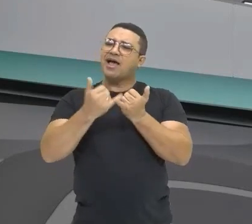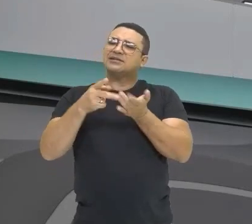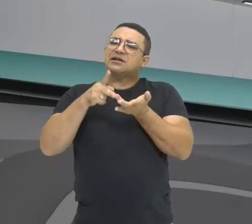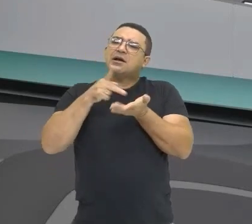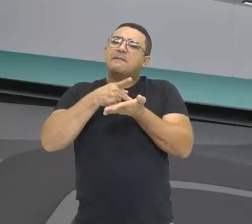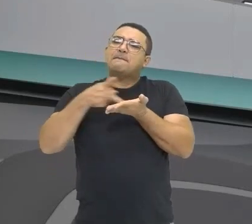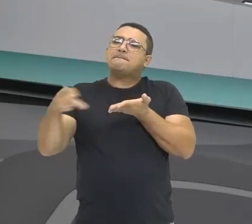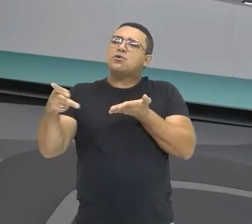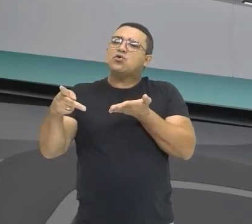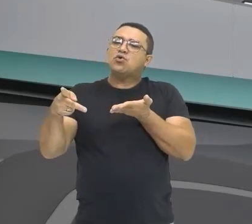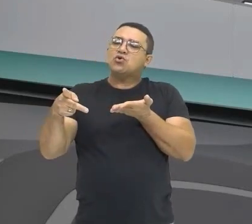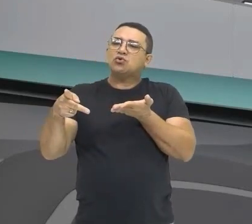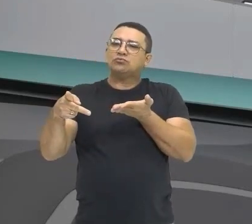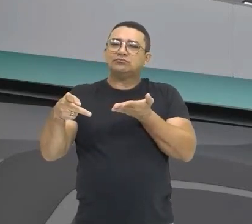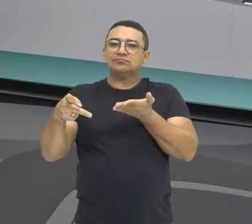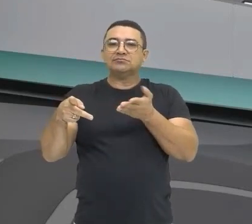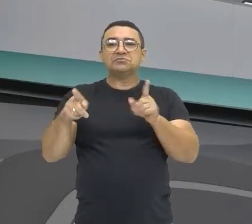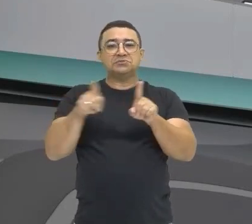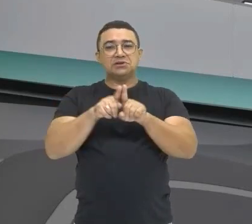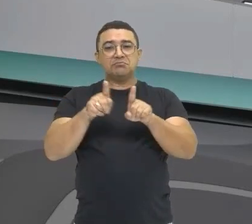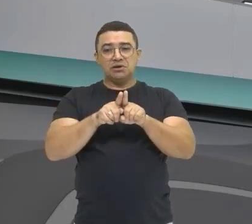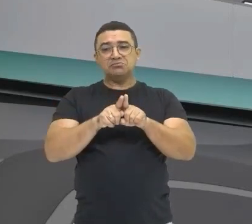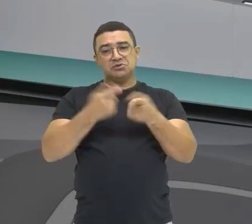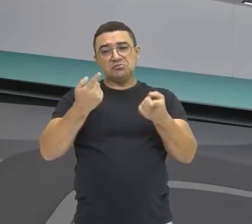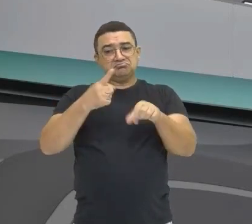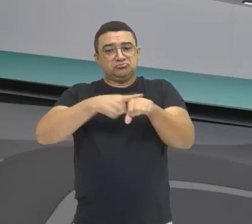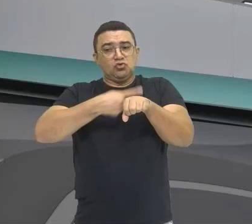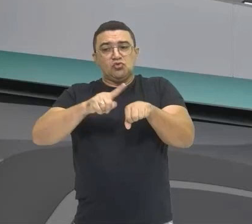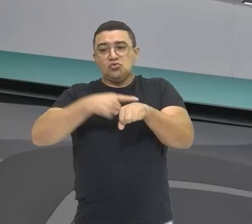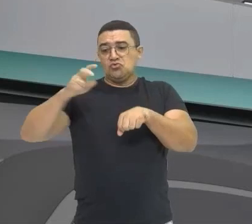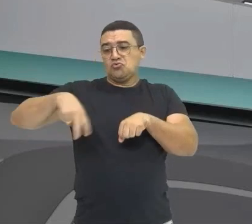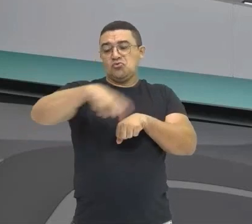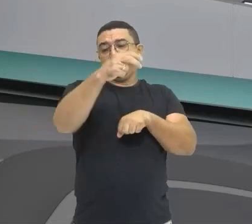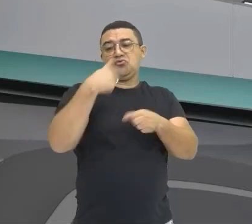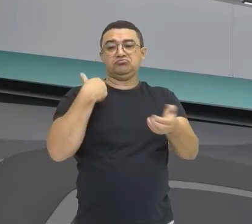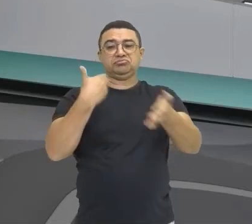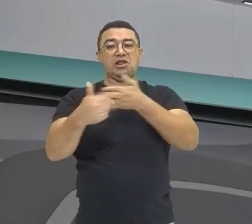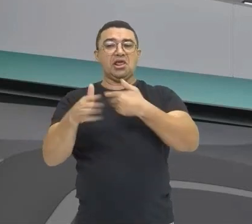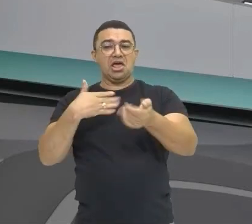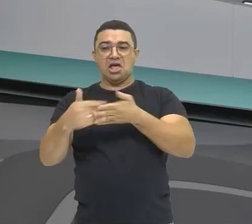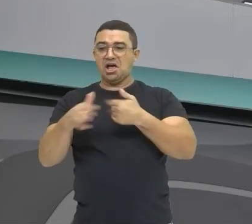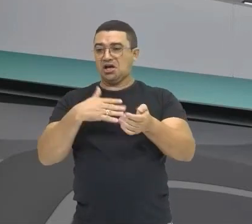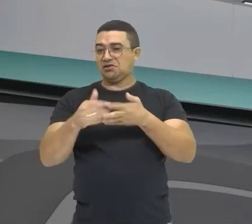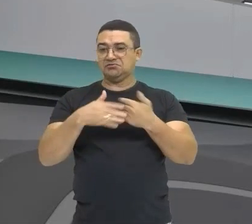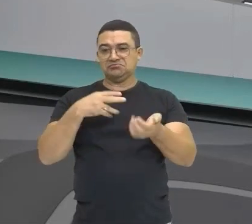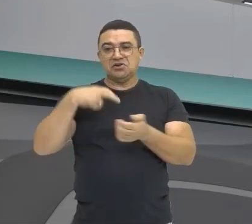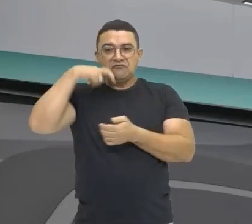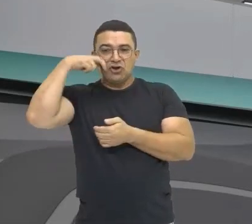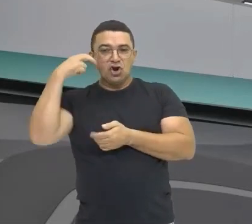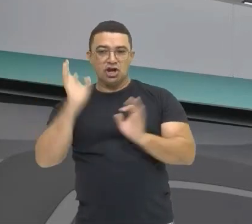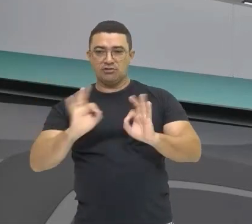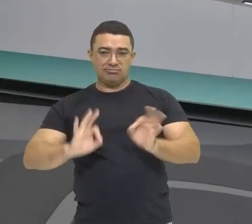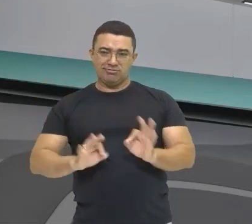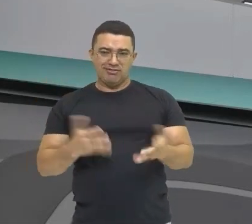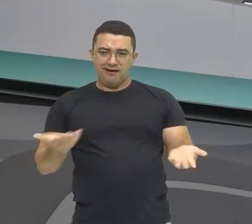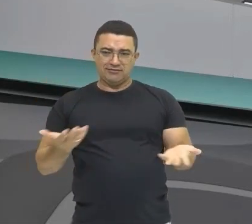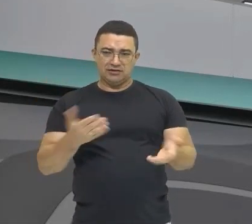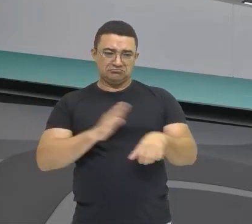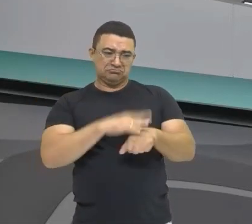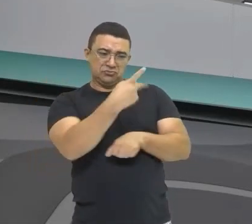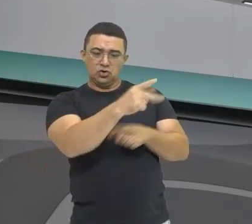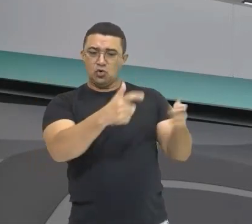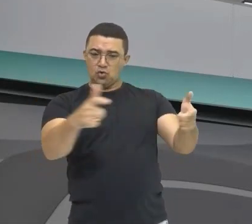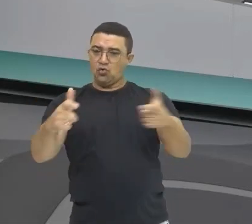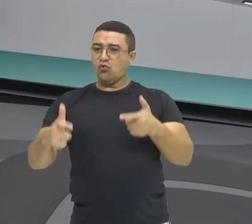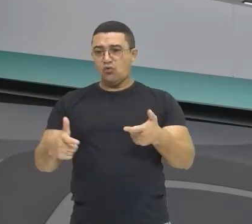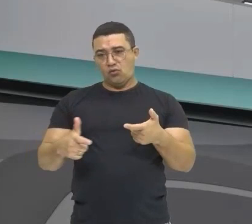em mostrar o rosto, ou seja, os índios andavam nus, mas nem aí, eles eram inocentes, eles não achavam que aquilo era vergonhoso. Por quê?